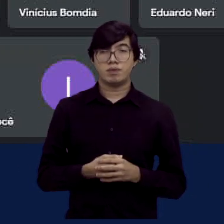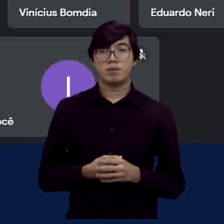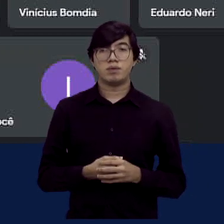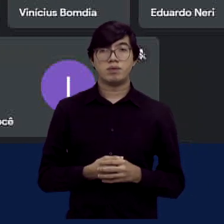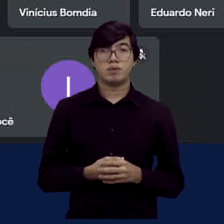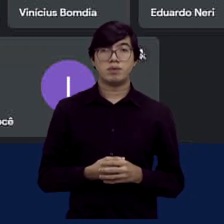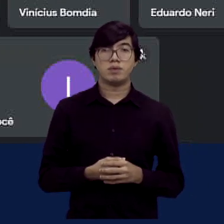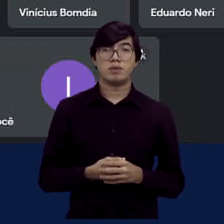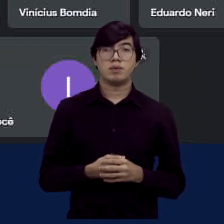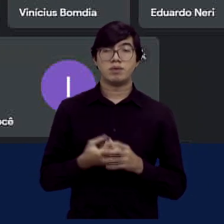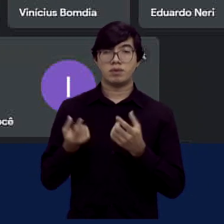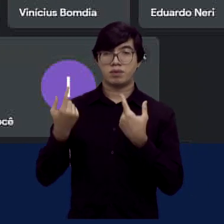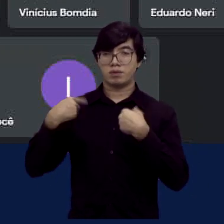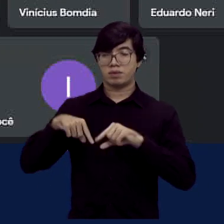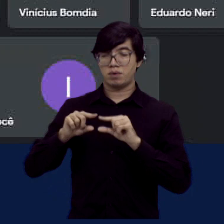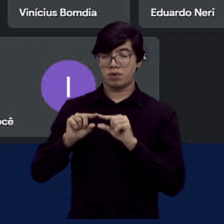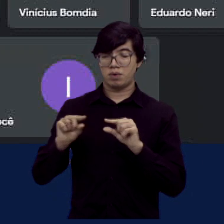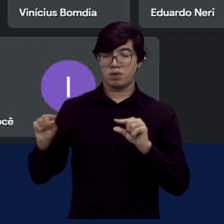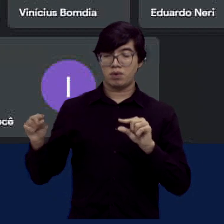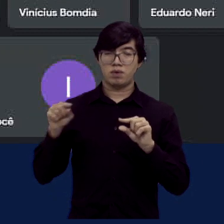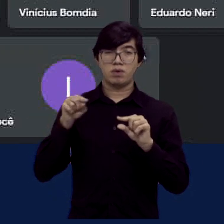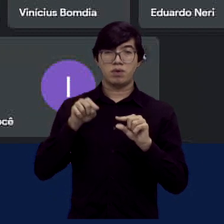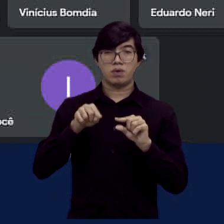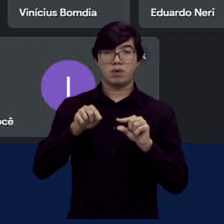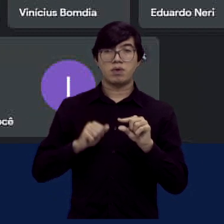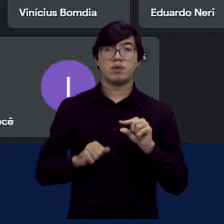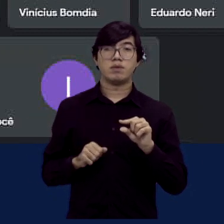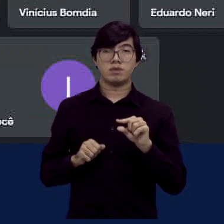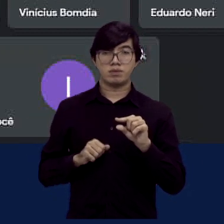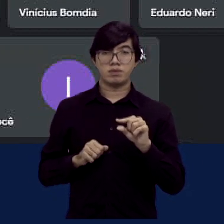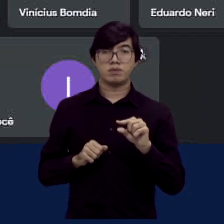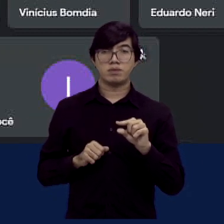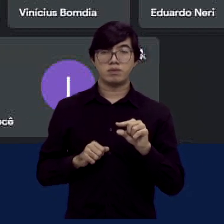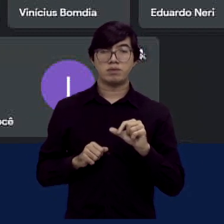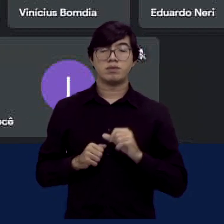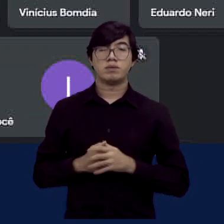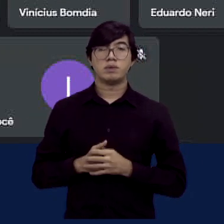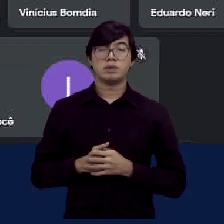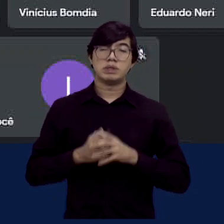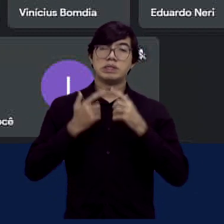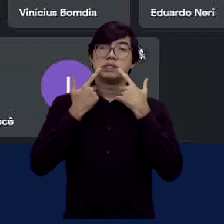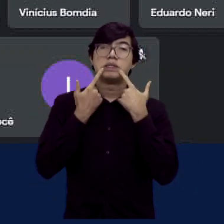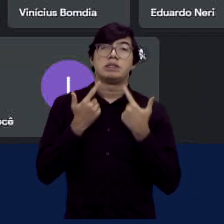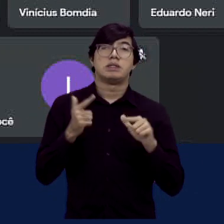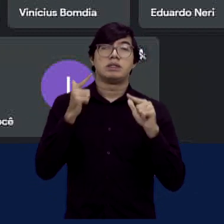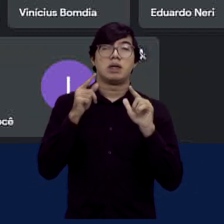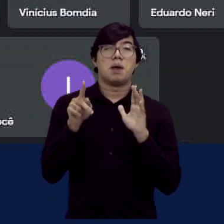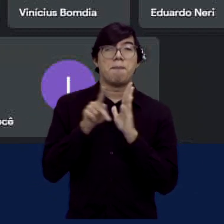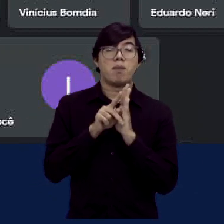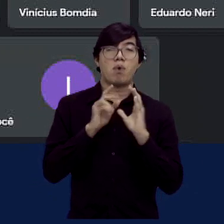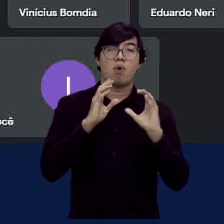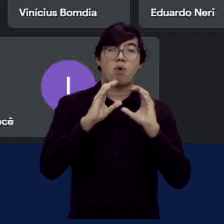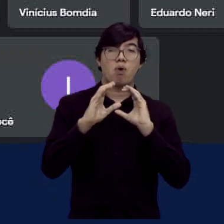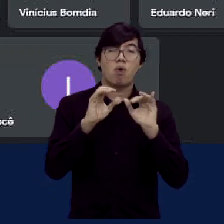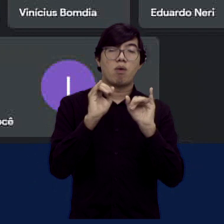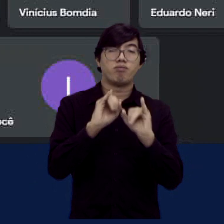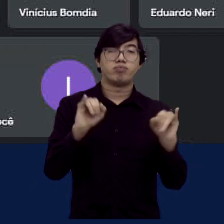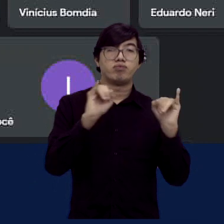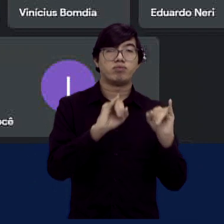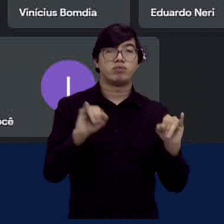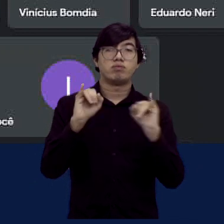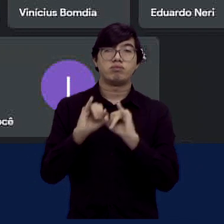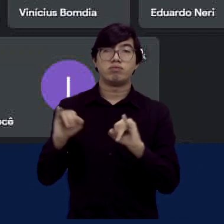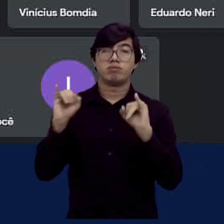Carlos Drummond de Andrade. Então, vejam que isso é uma linguagem comunicativa. Eu estou aqui não querendo que você